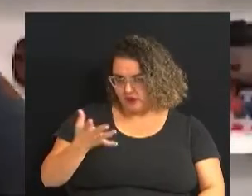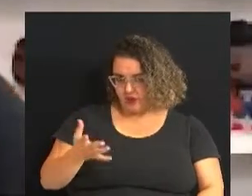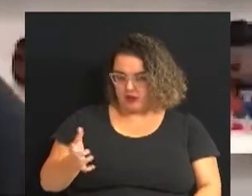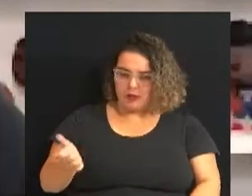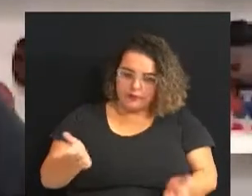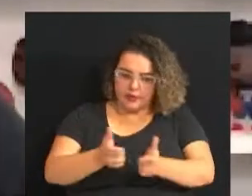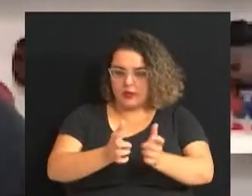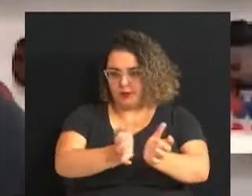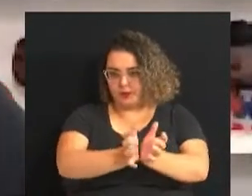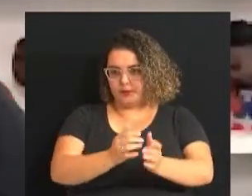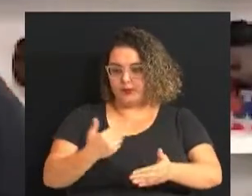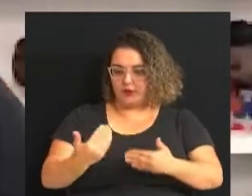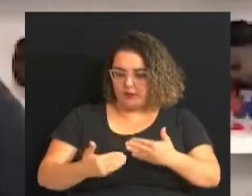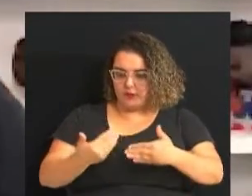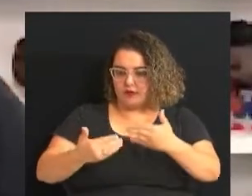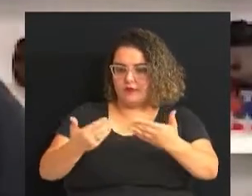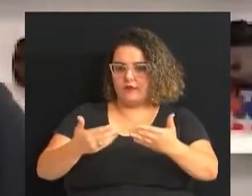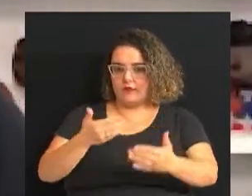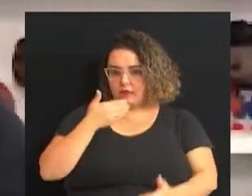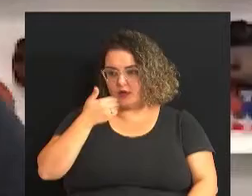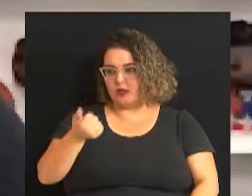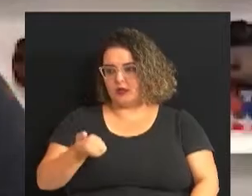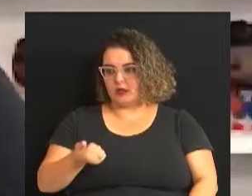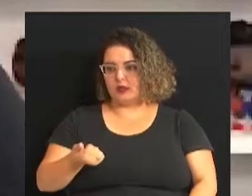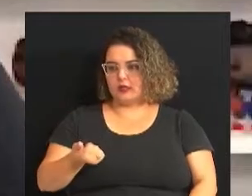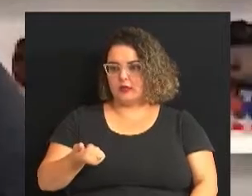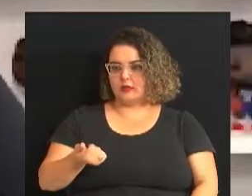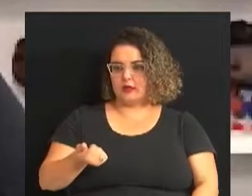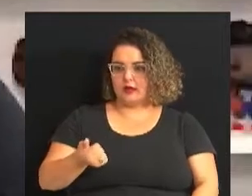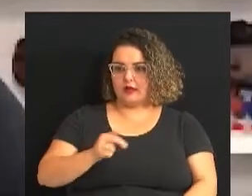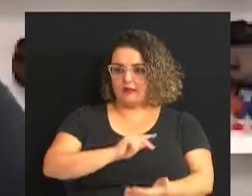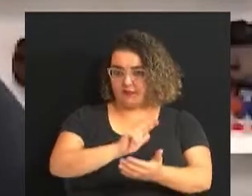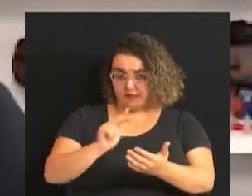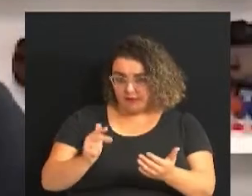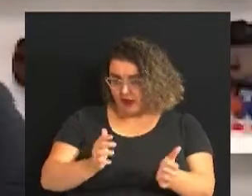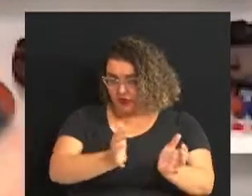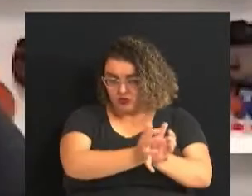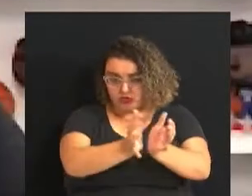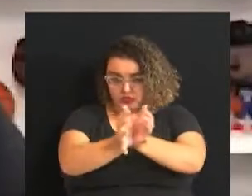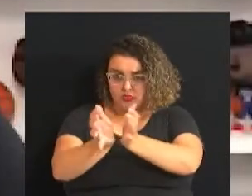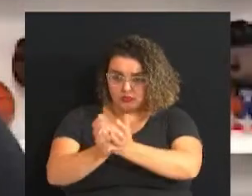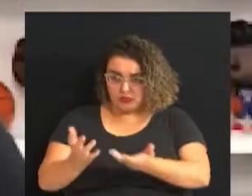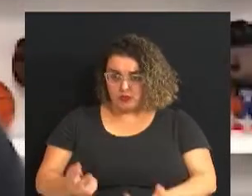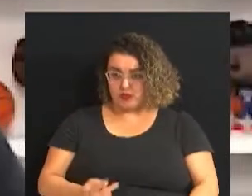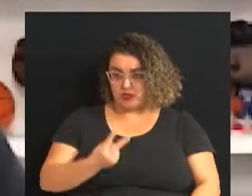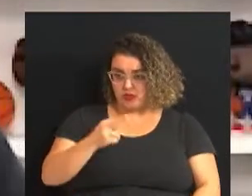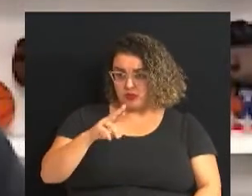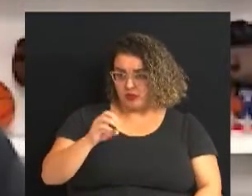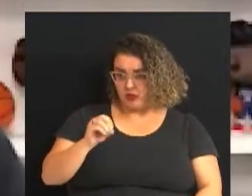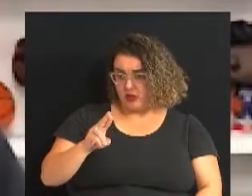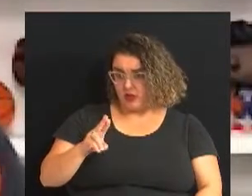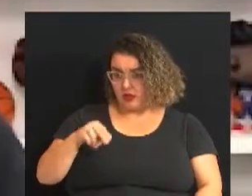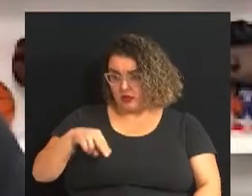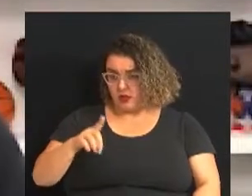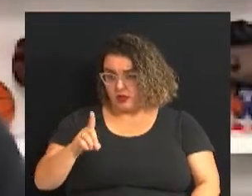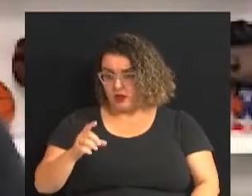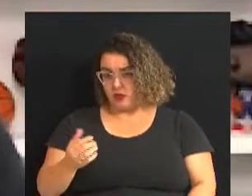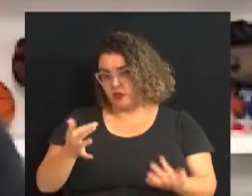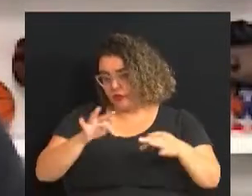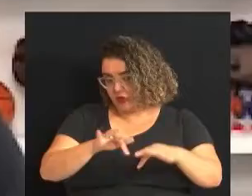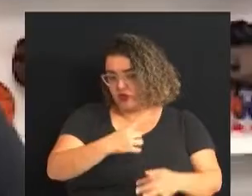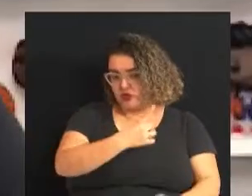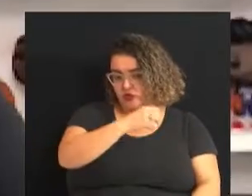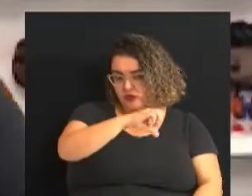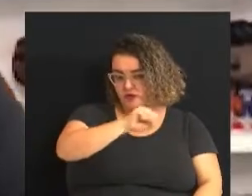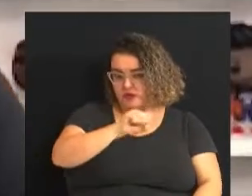foi evoluindo com o passar do tempo e em quantidade de franquias. Mas nesse formato de 2 rounds existe desde o final dos anos 80, início dos